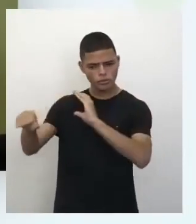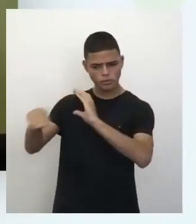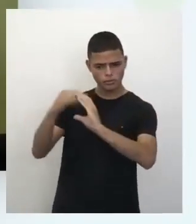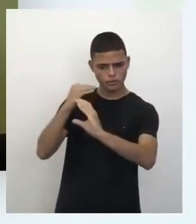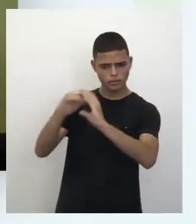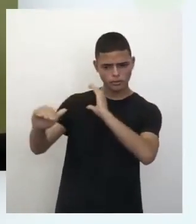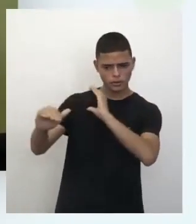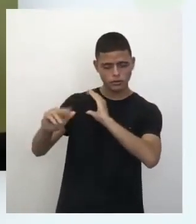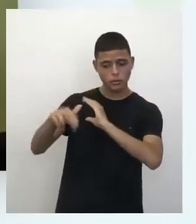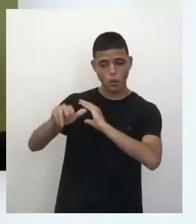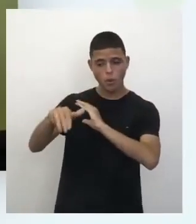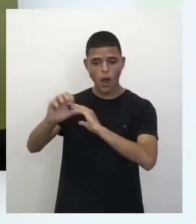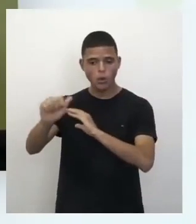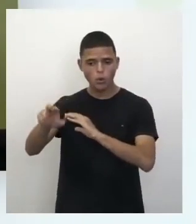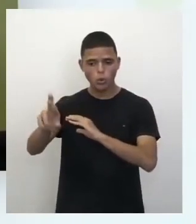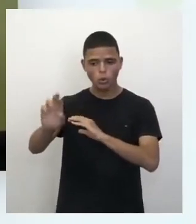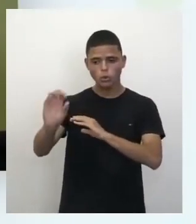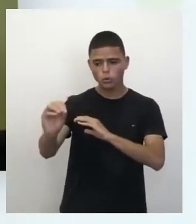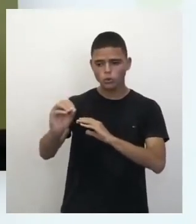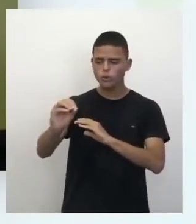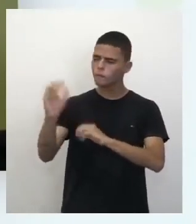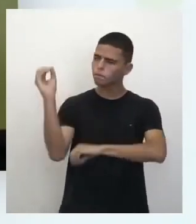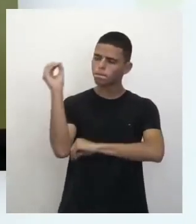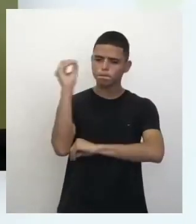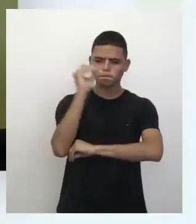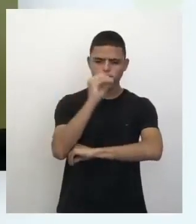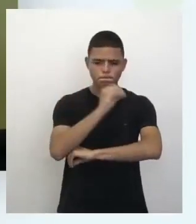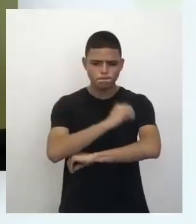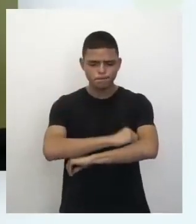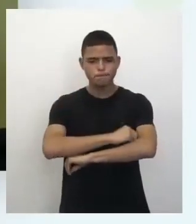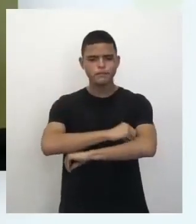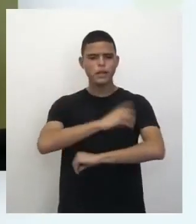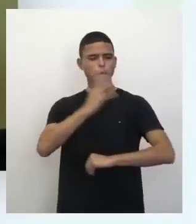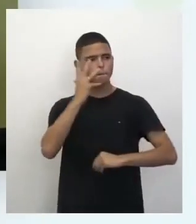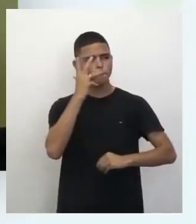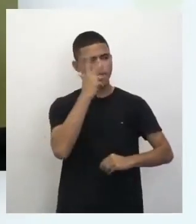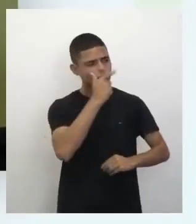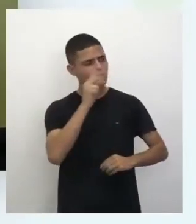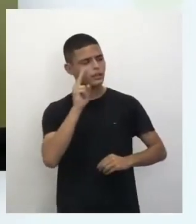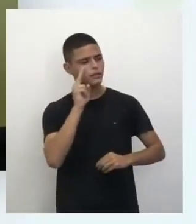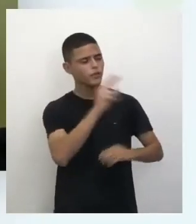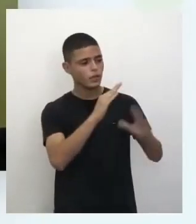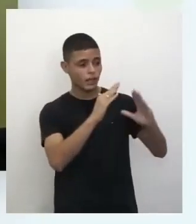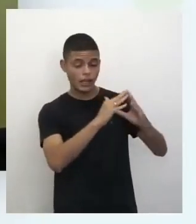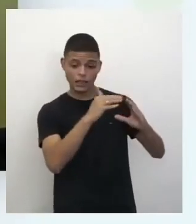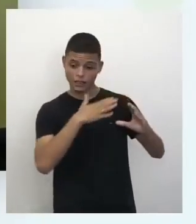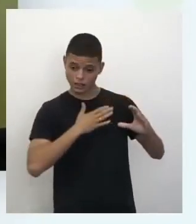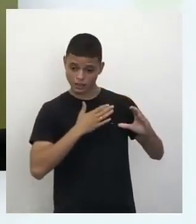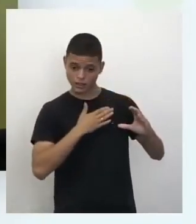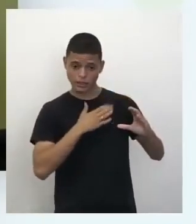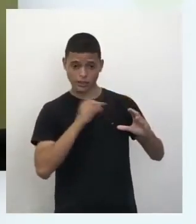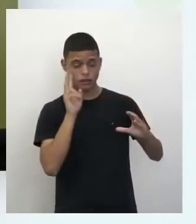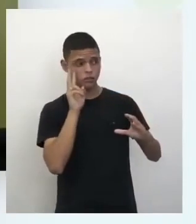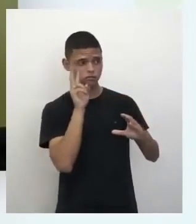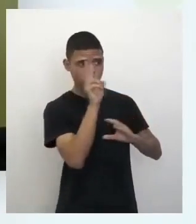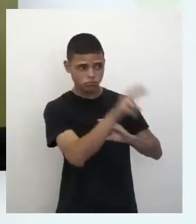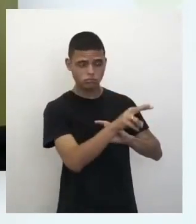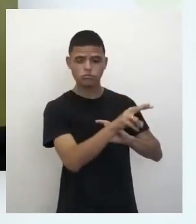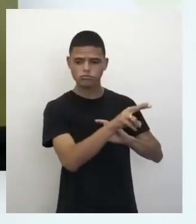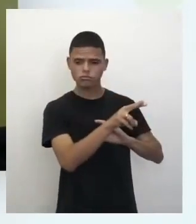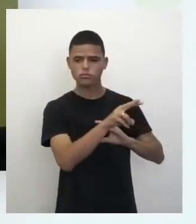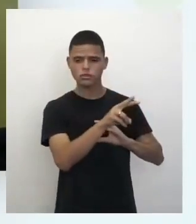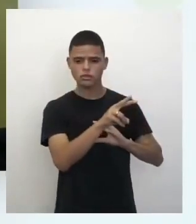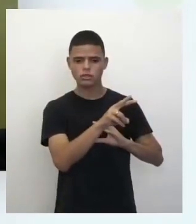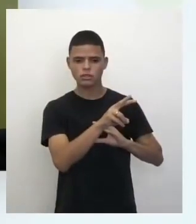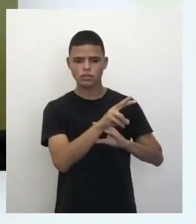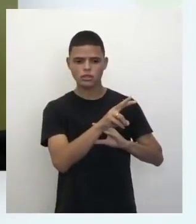Mauro. Bem, essa foto desse pôr do sol é uma vista da minha casa e é o que me remete assim àquele momento